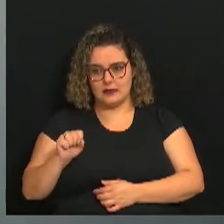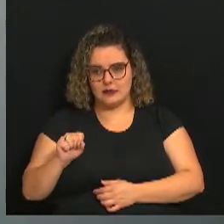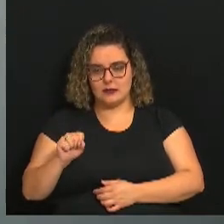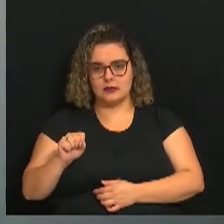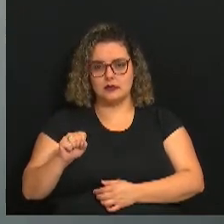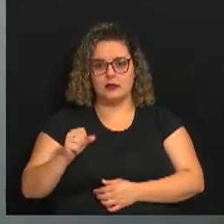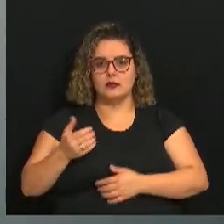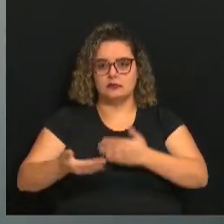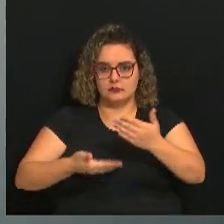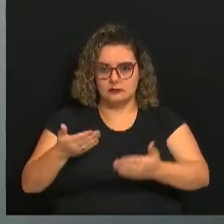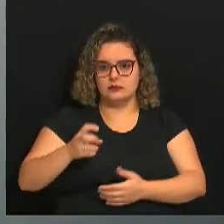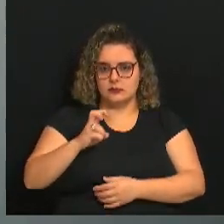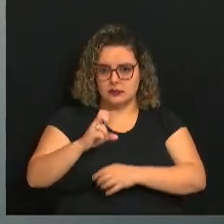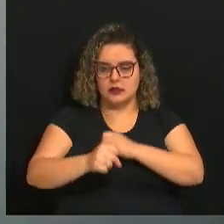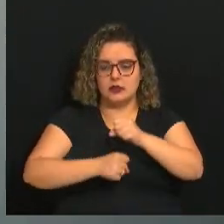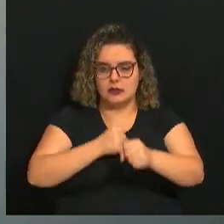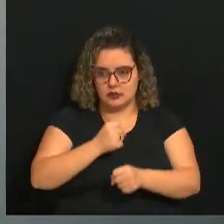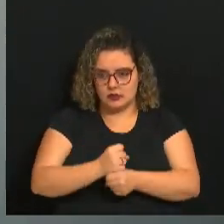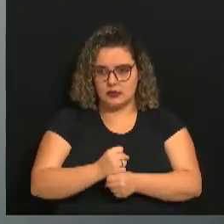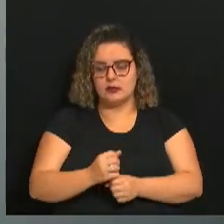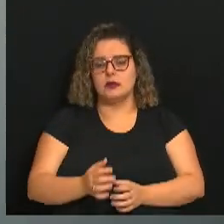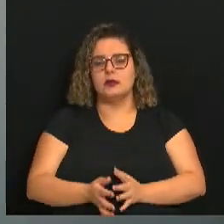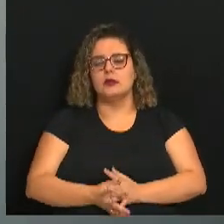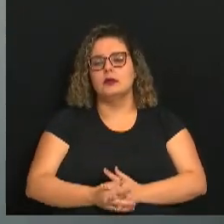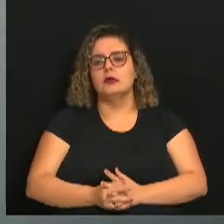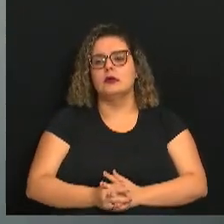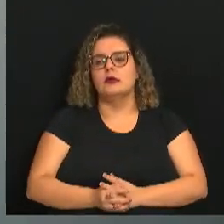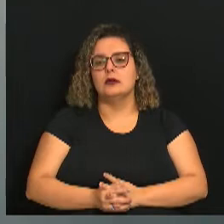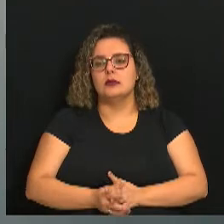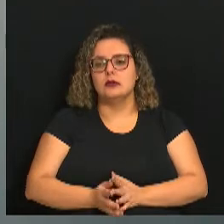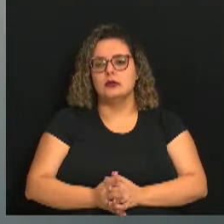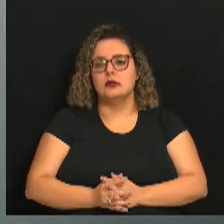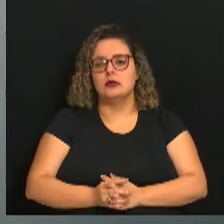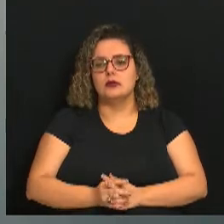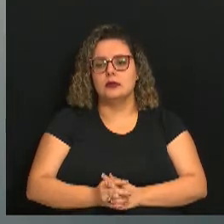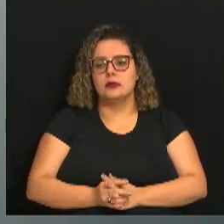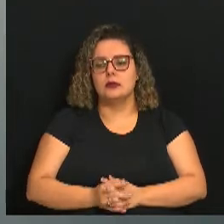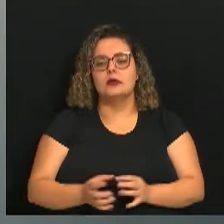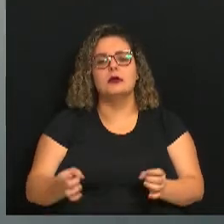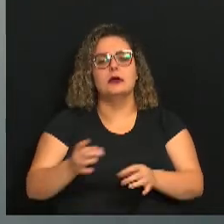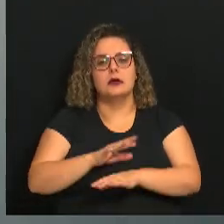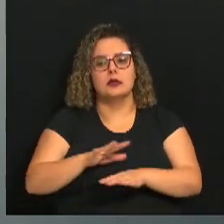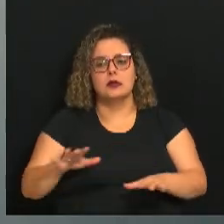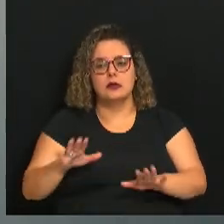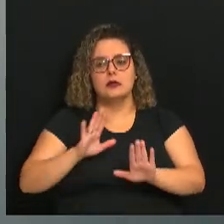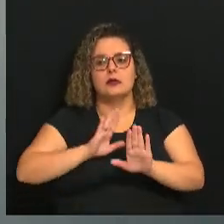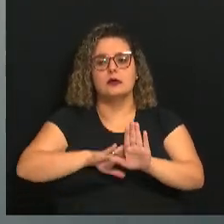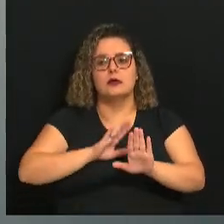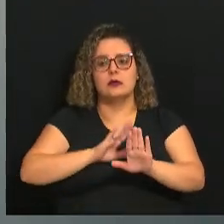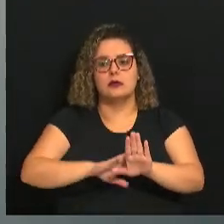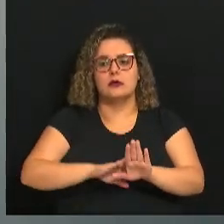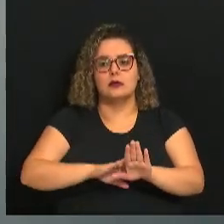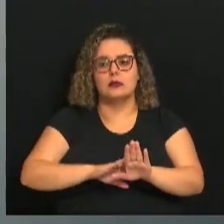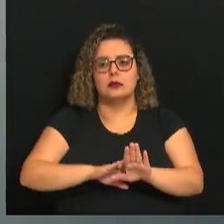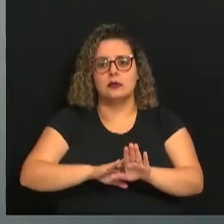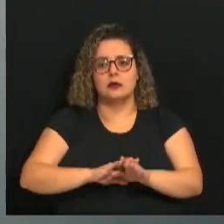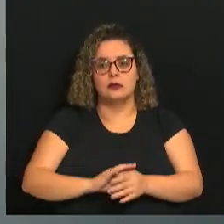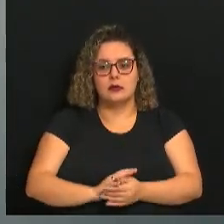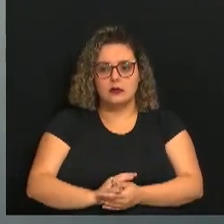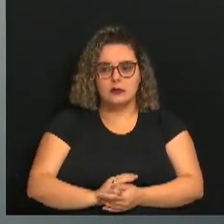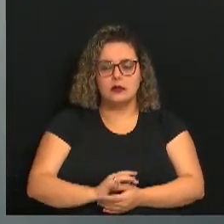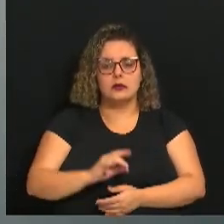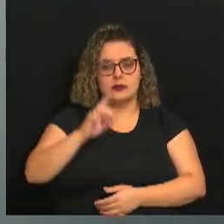o contrato que durou por 5 anos. A empresa encerrou as suas atividades no dia 22 de